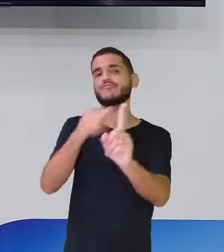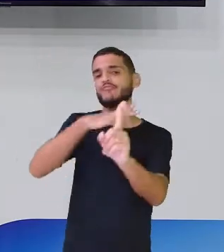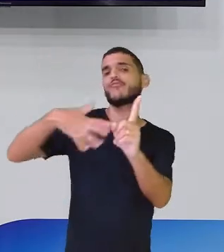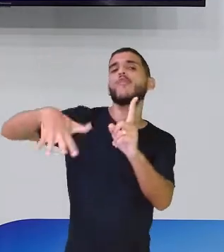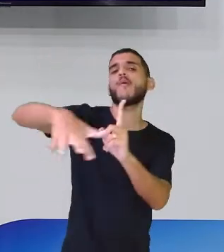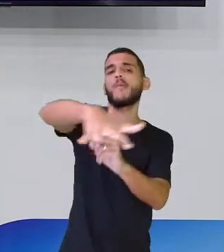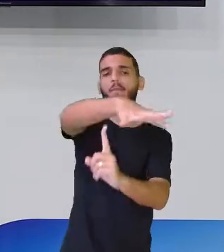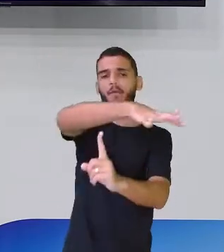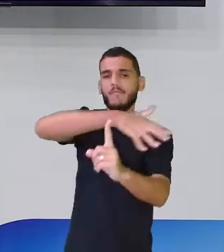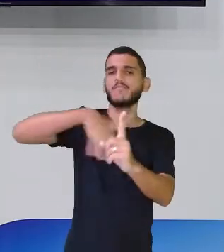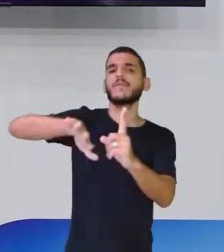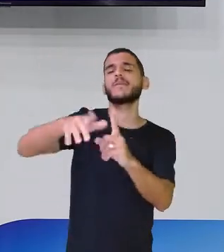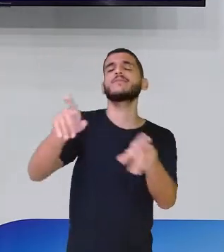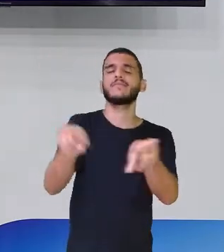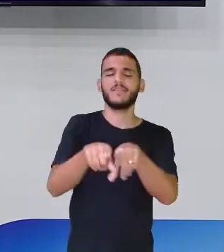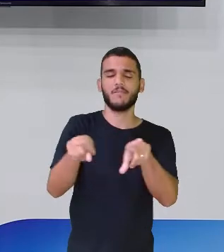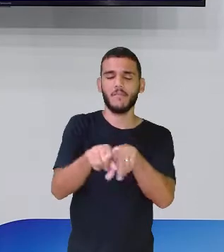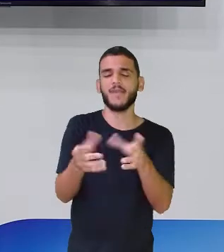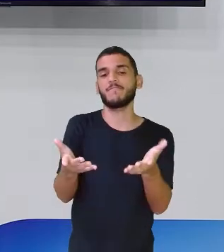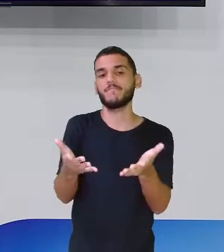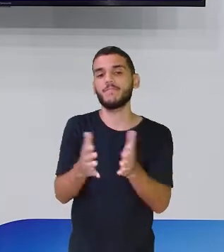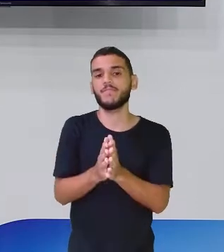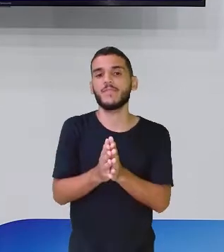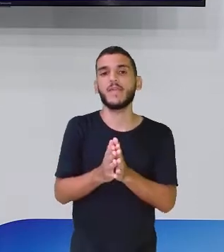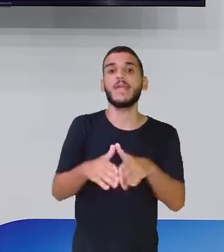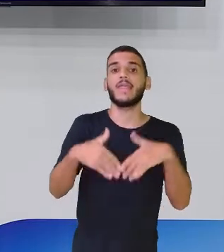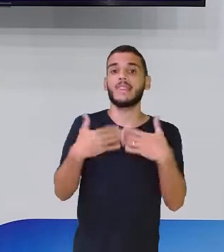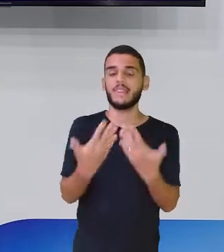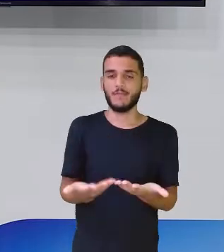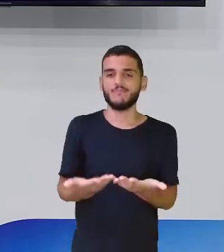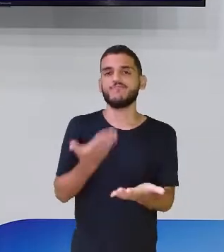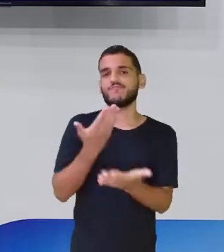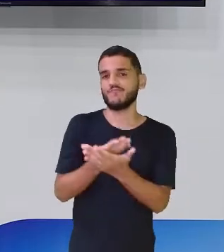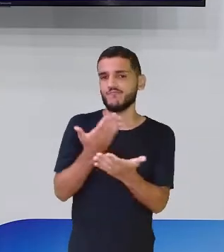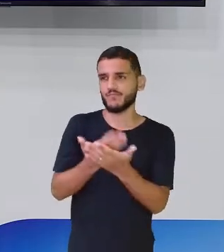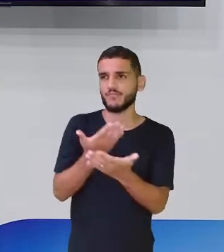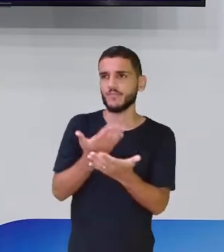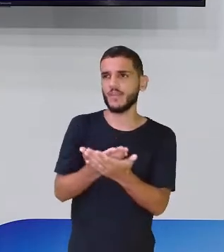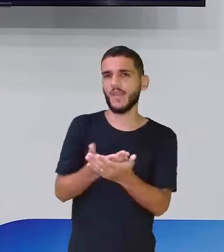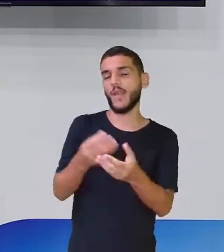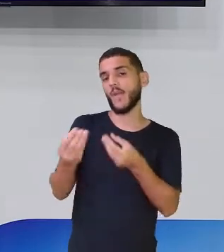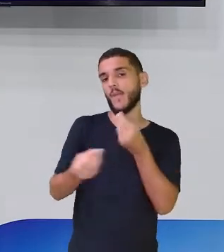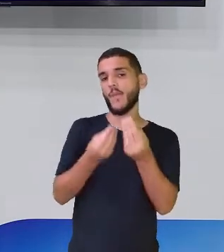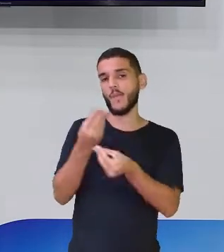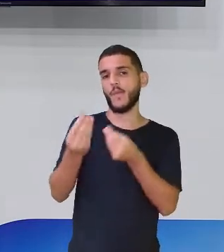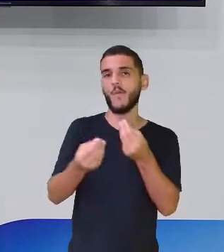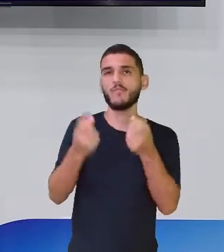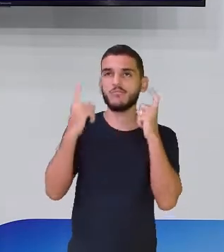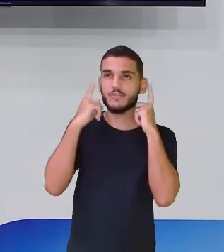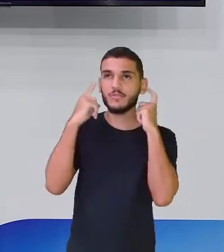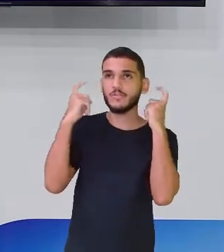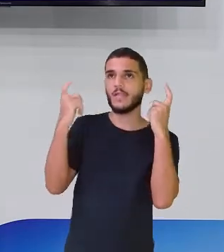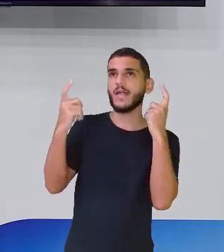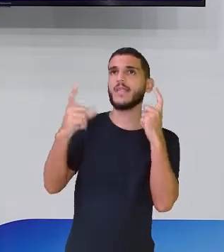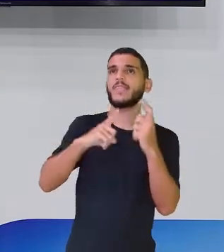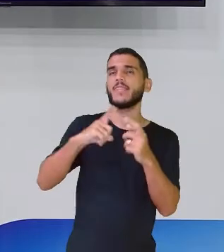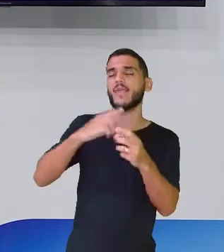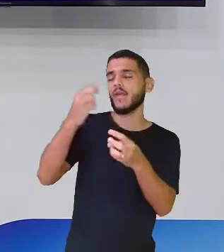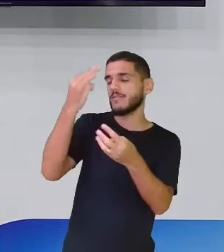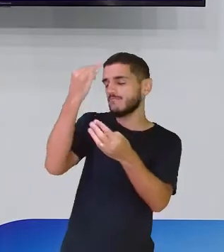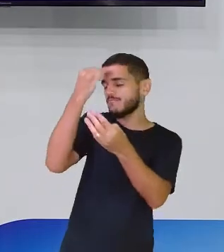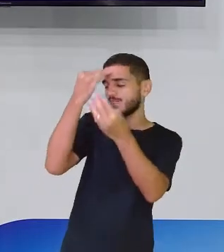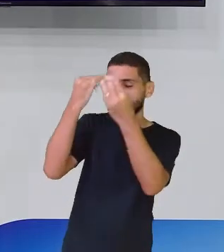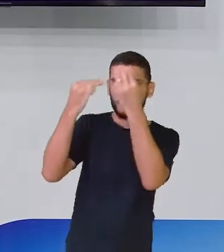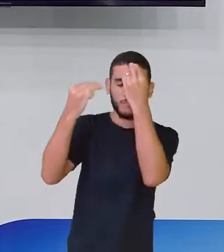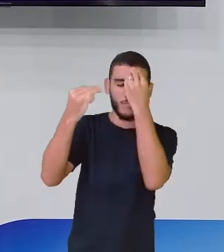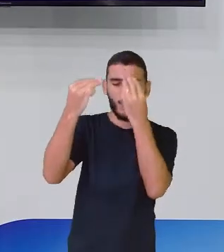vai estudar também o impacto das sonoridades na nossa memória, na nossa